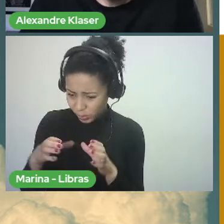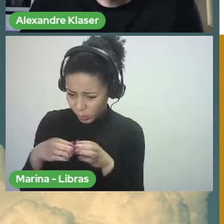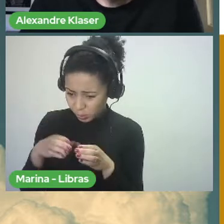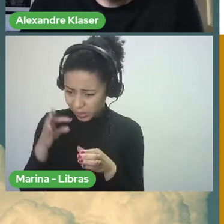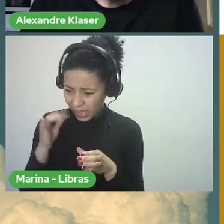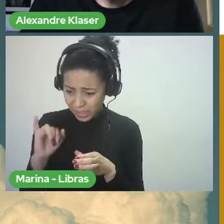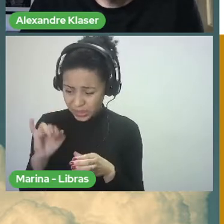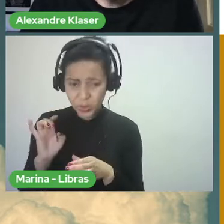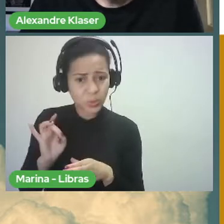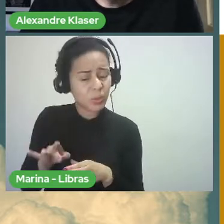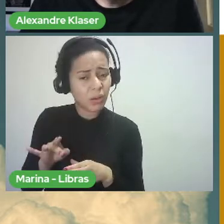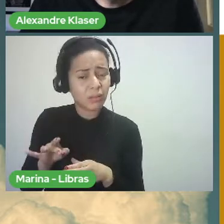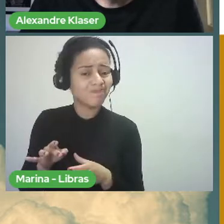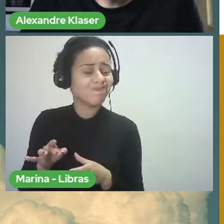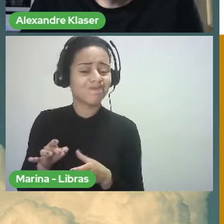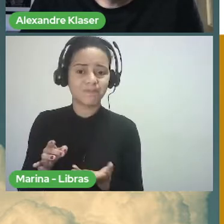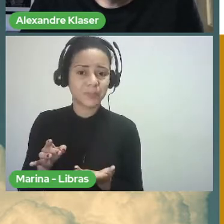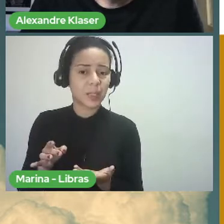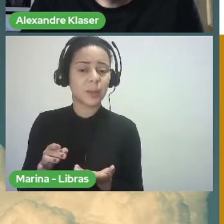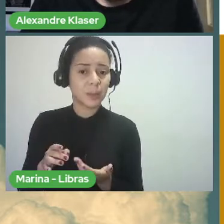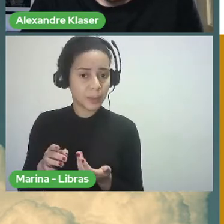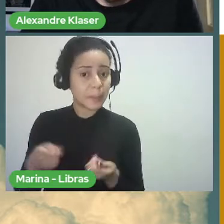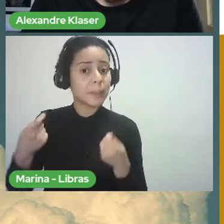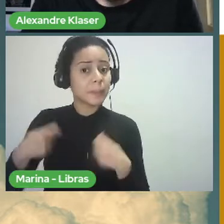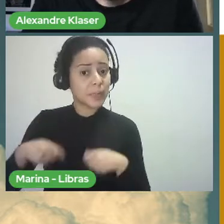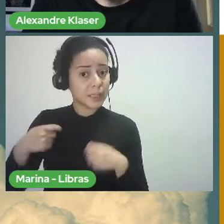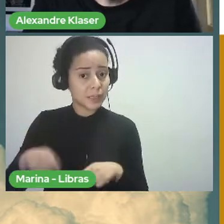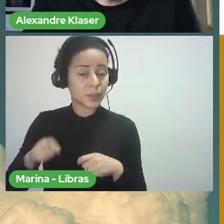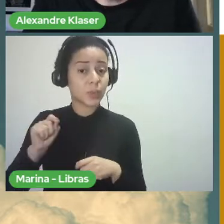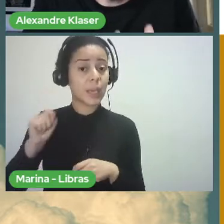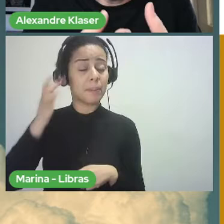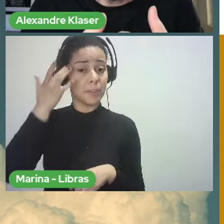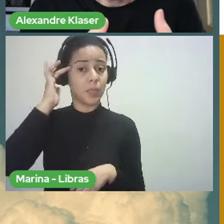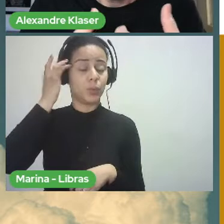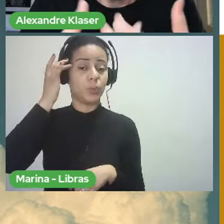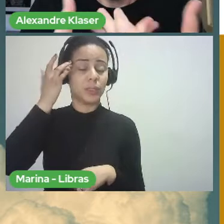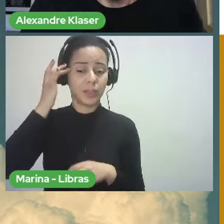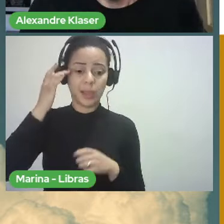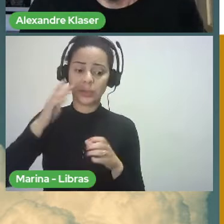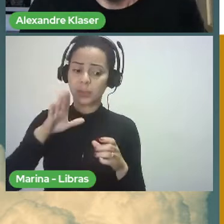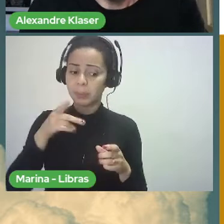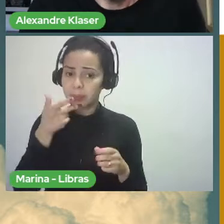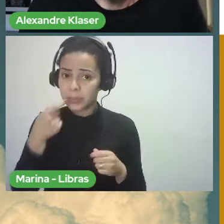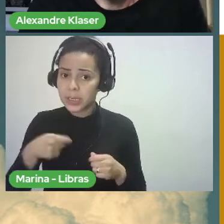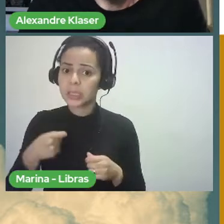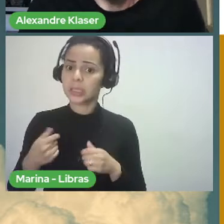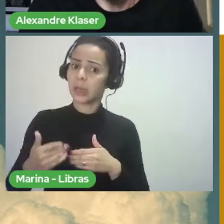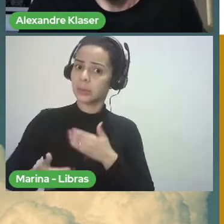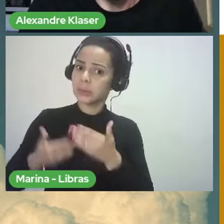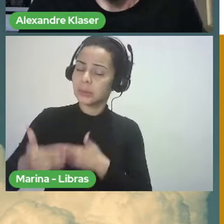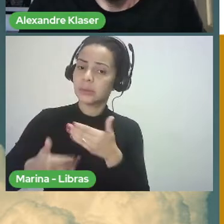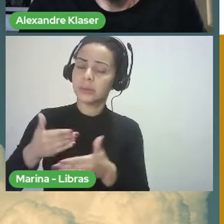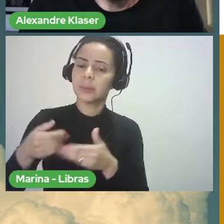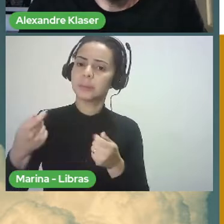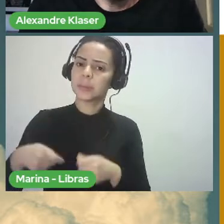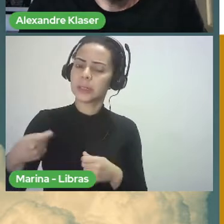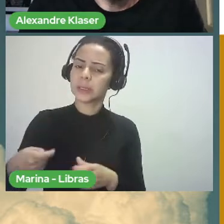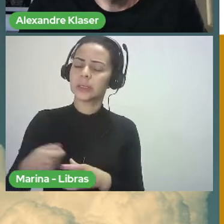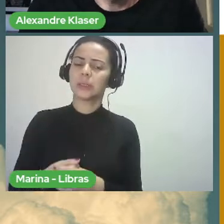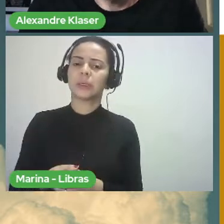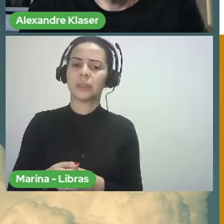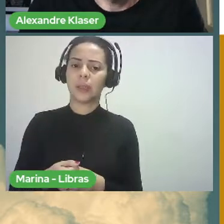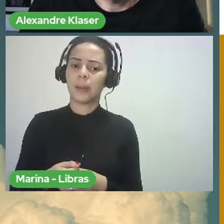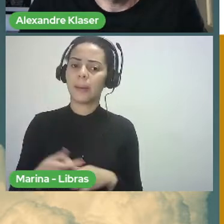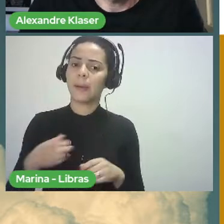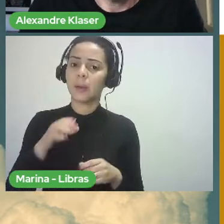seu próximo passo de maturidade digital, por assim dizer. Então, você vai acabar tendo que interiorizar mais capacidade